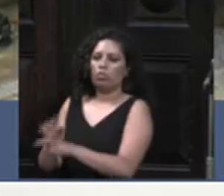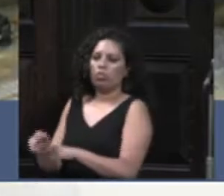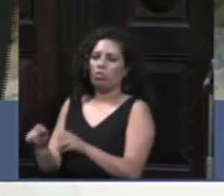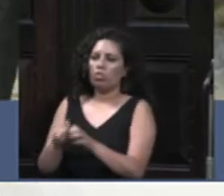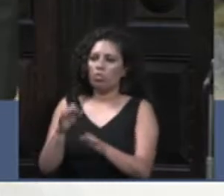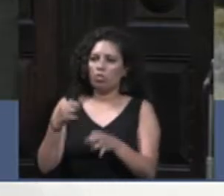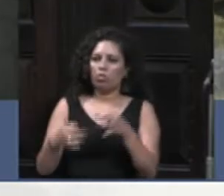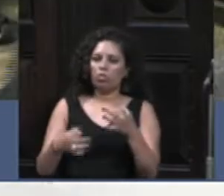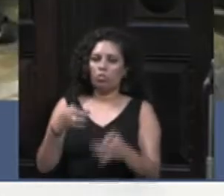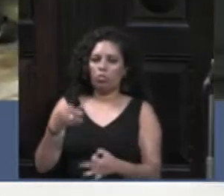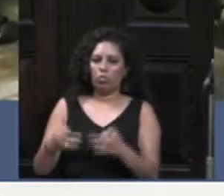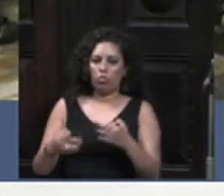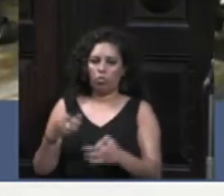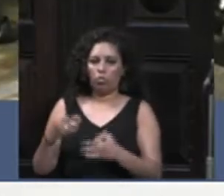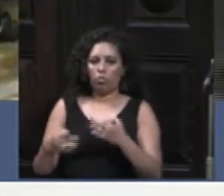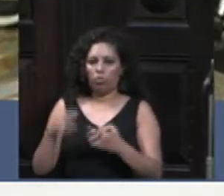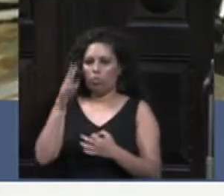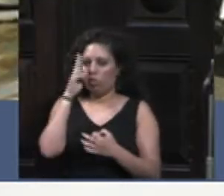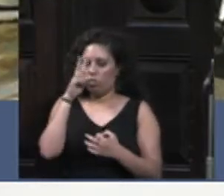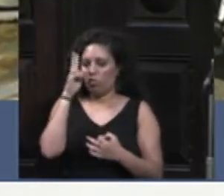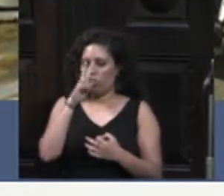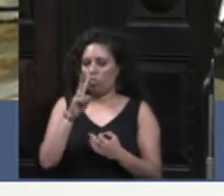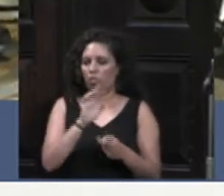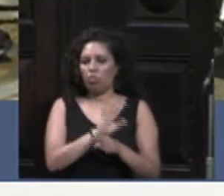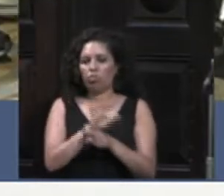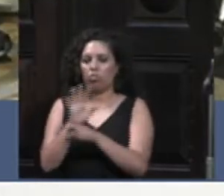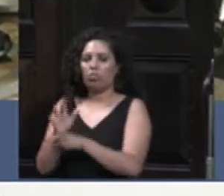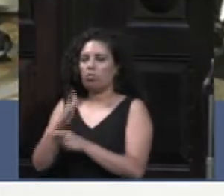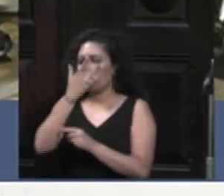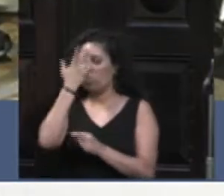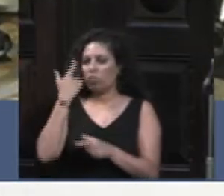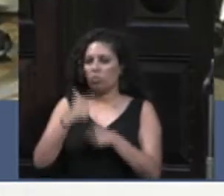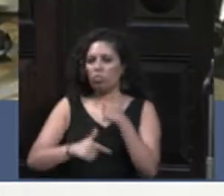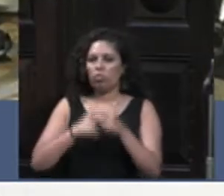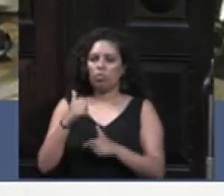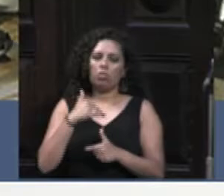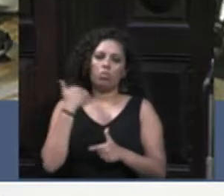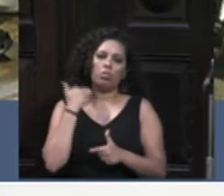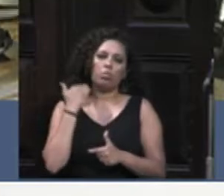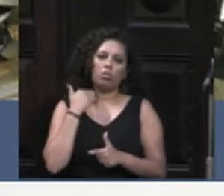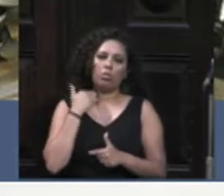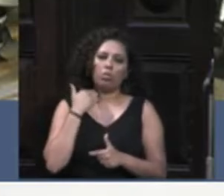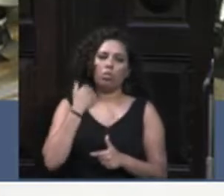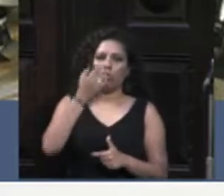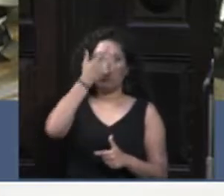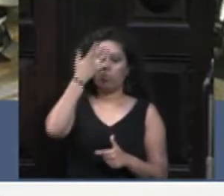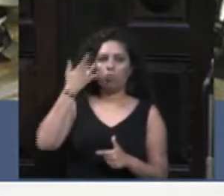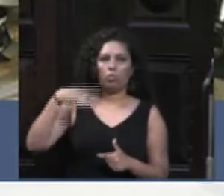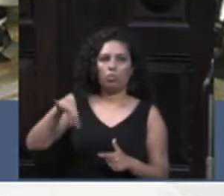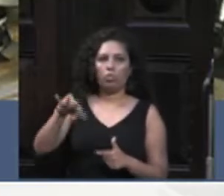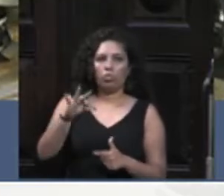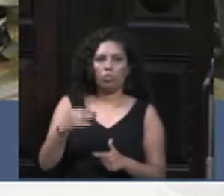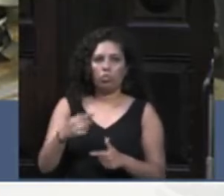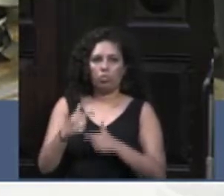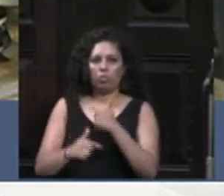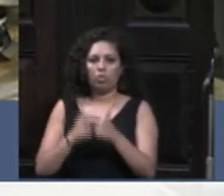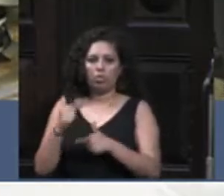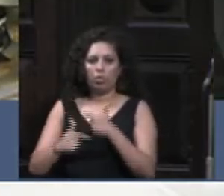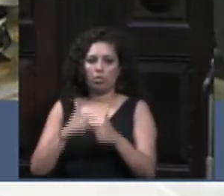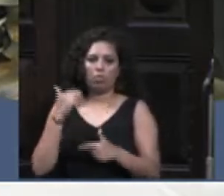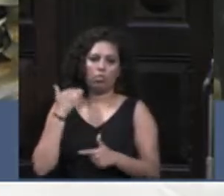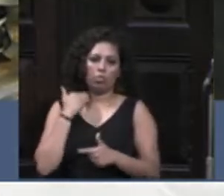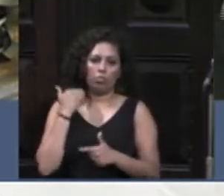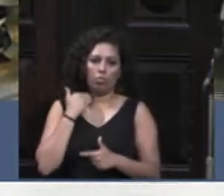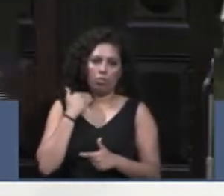uma pauta e uma luta histórica dos sindicatos bancários. É bom lembrar, esta categoria enfrenta no cotidiano a